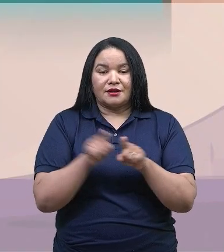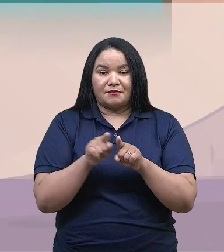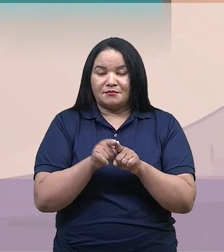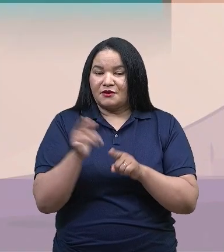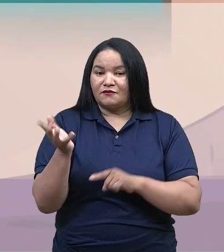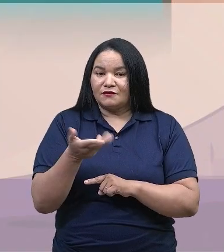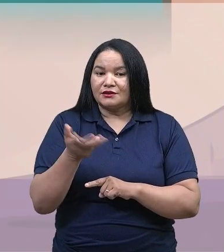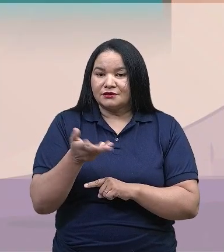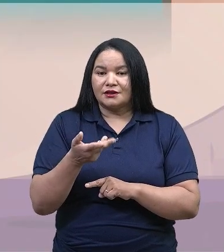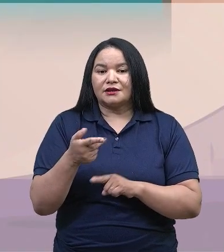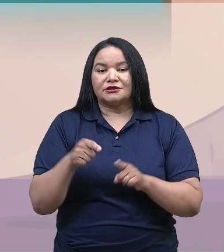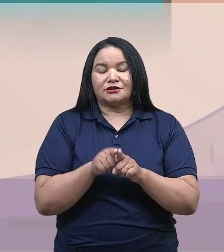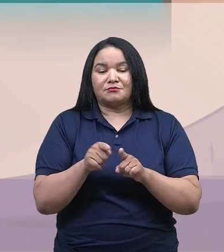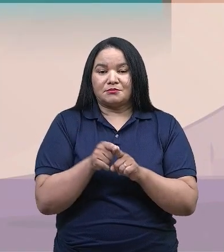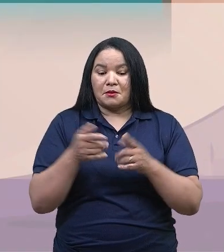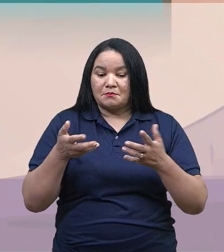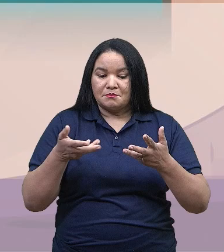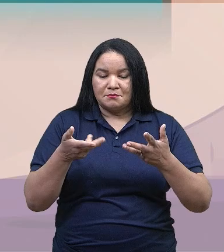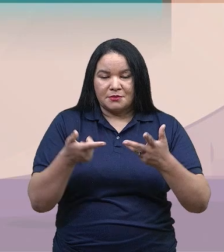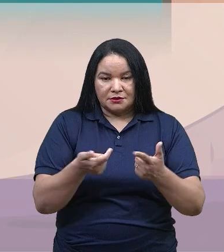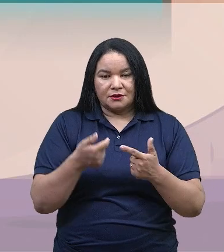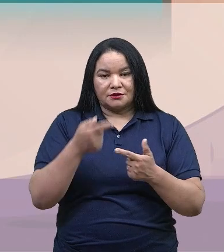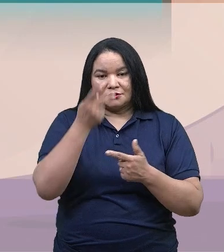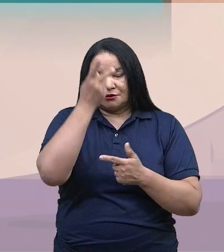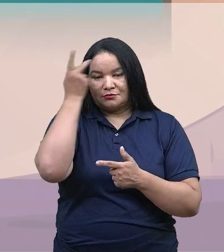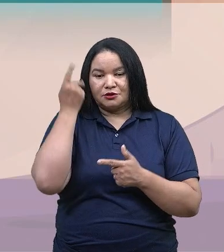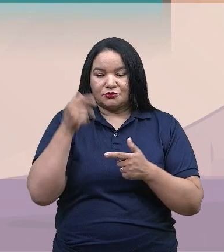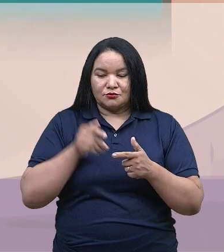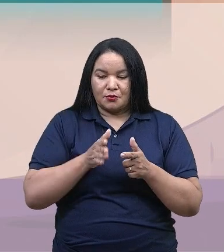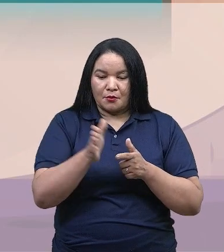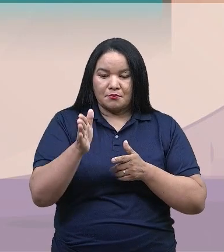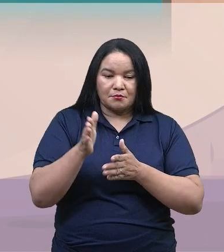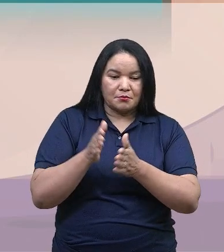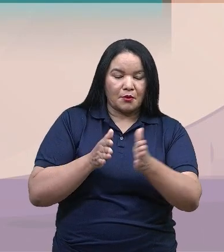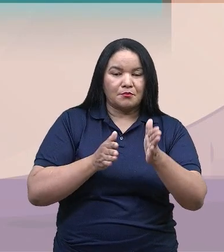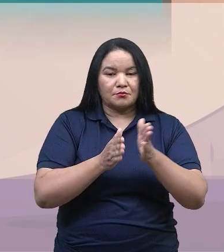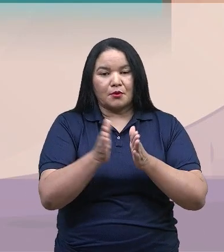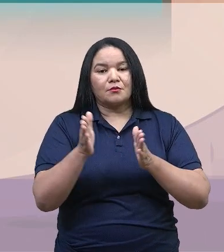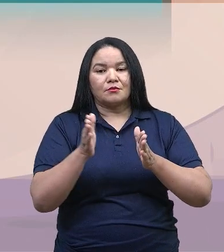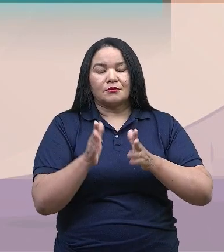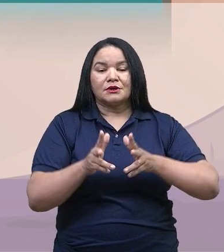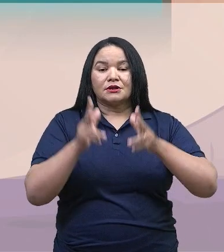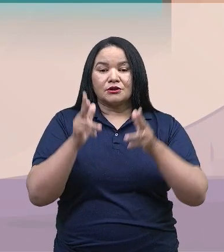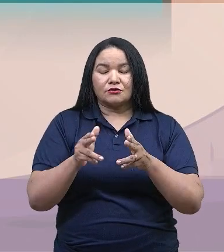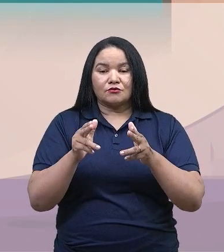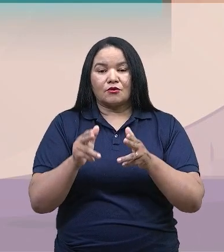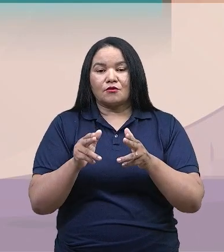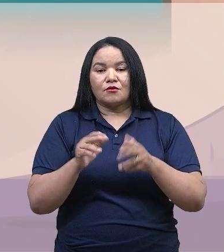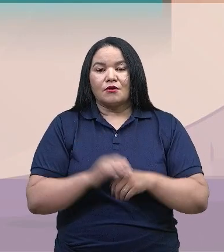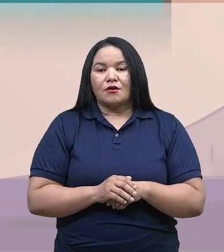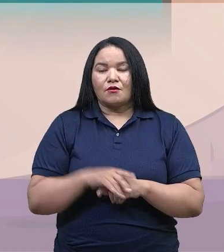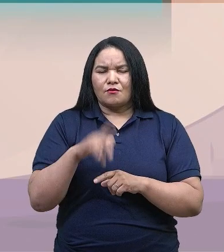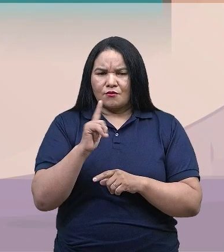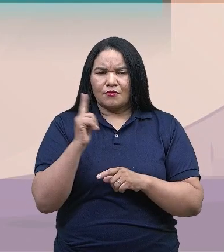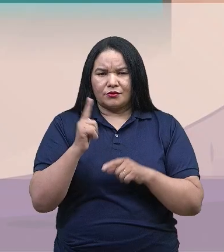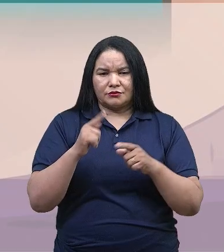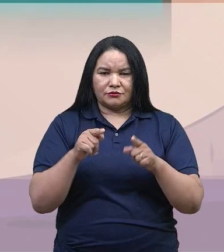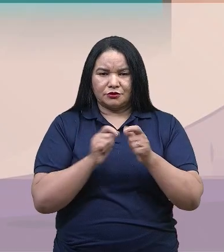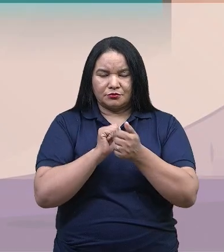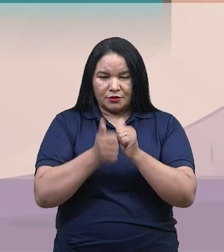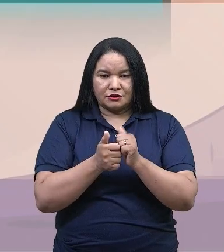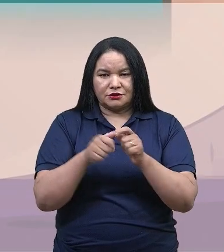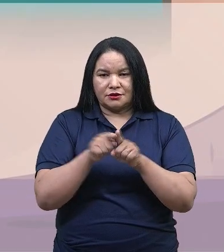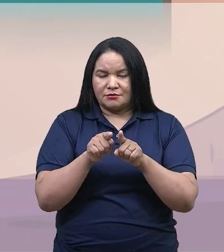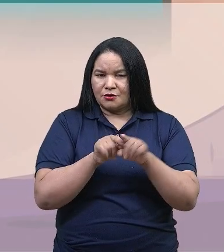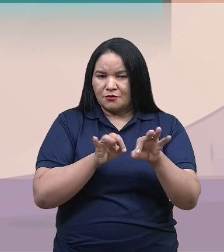a agilidade que aproximou ali dos esquis do esqui e do hóquei, né, pavimentando, preparando o caminho para a